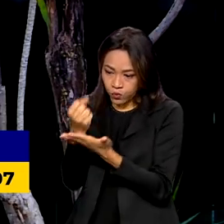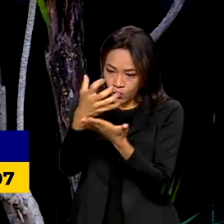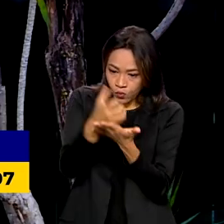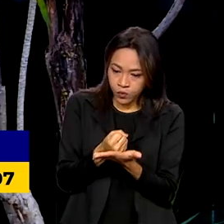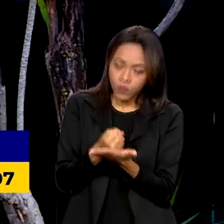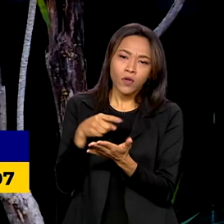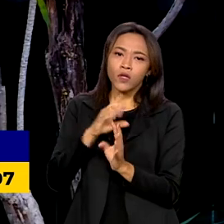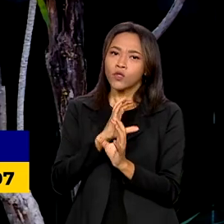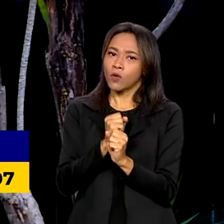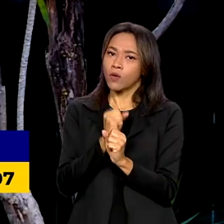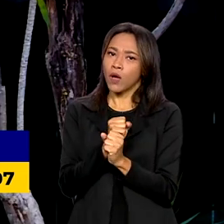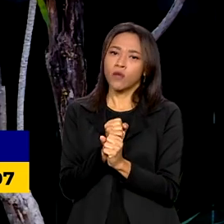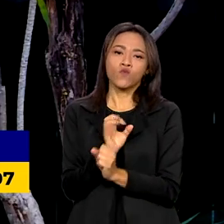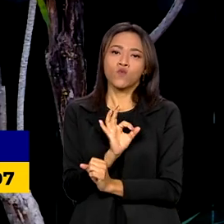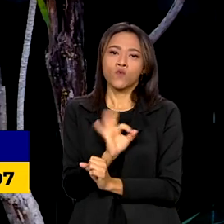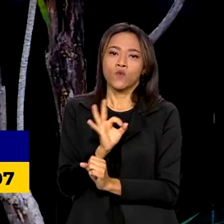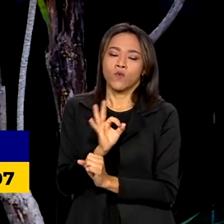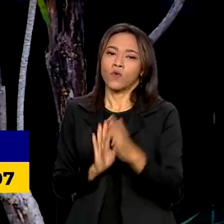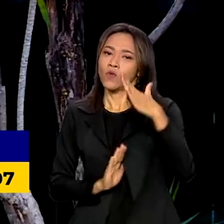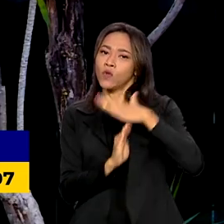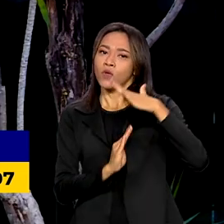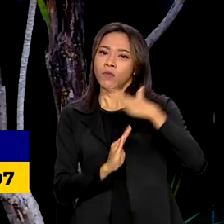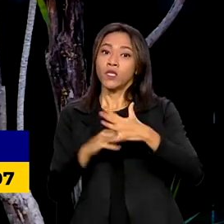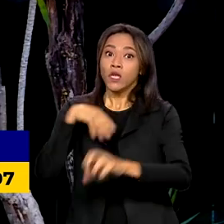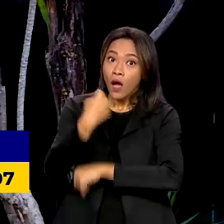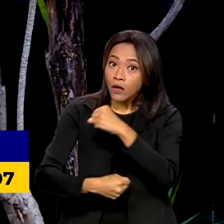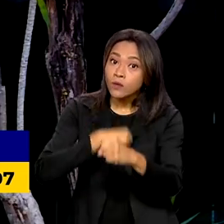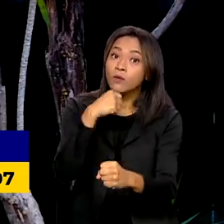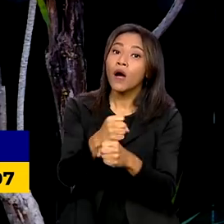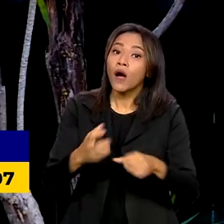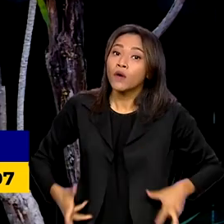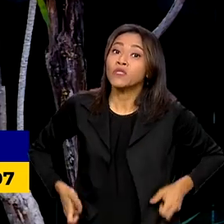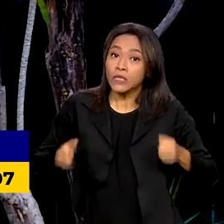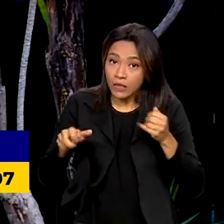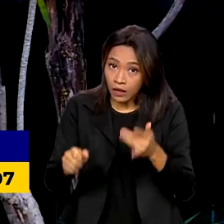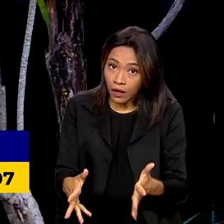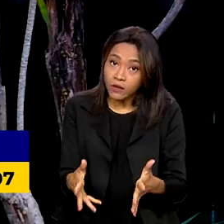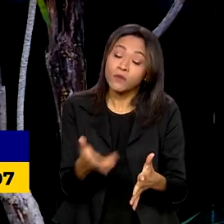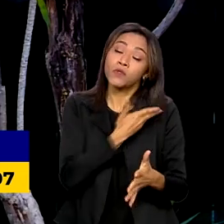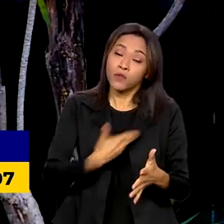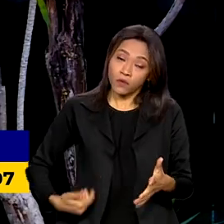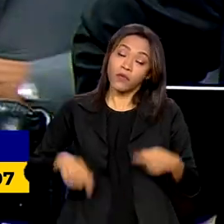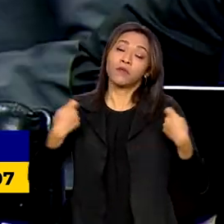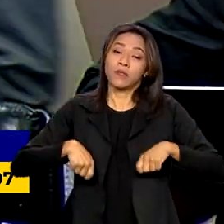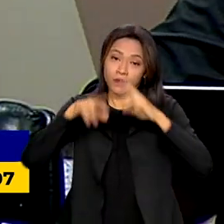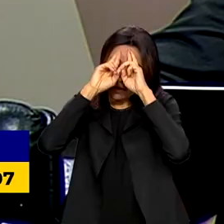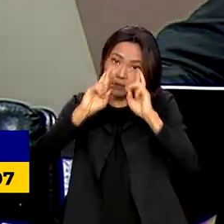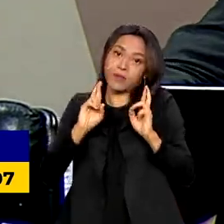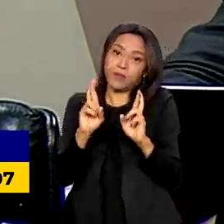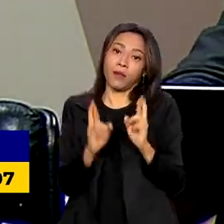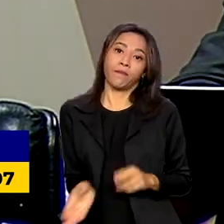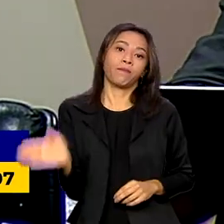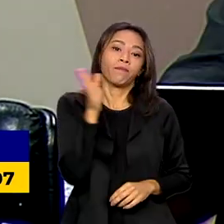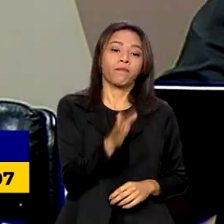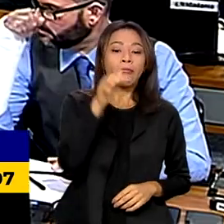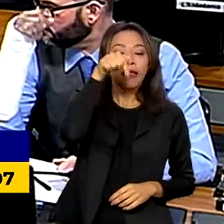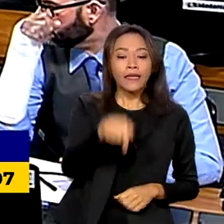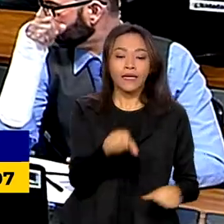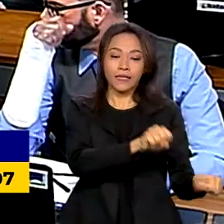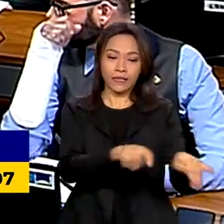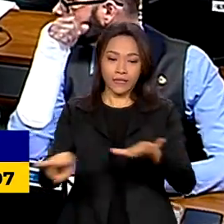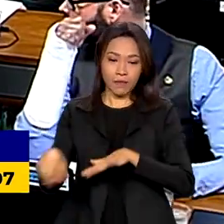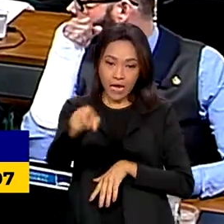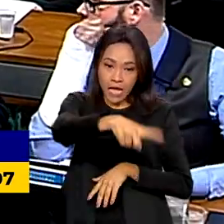serão contabilizados no limite anual de despesas que o governo deverá respeitar. Nesta semana, os